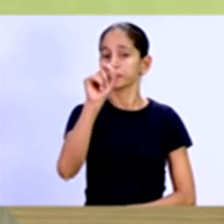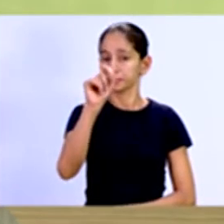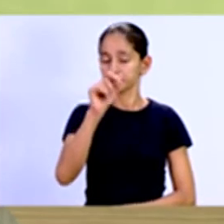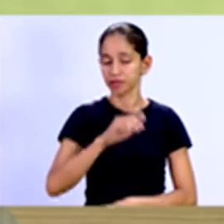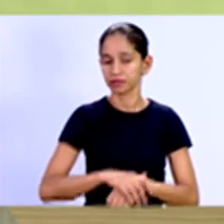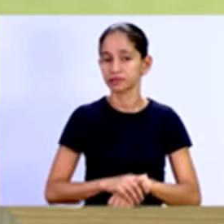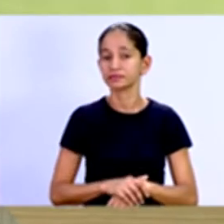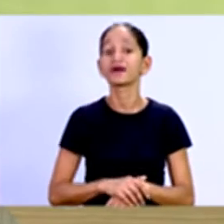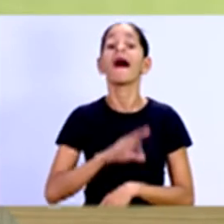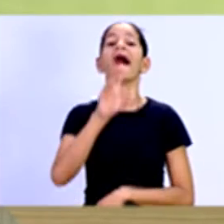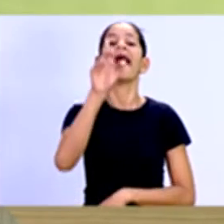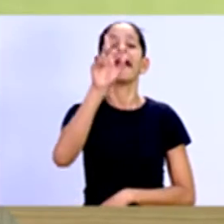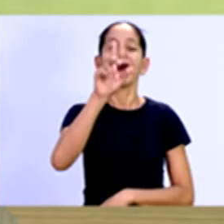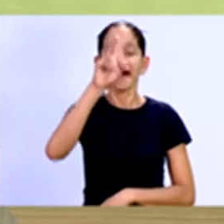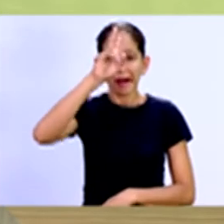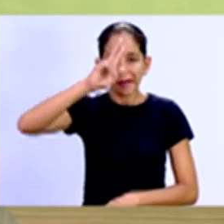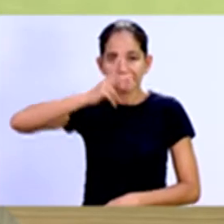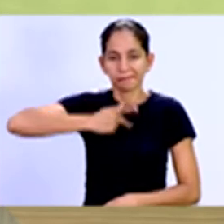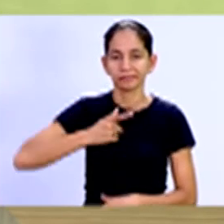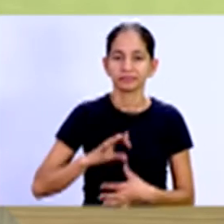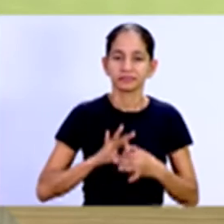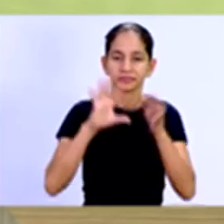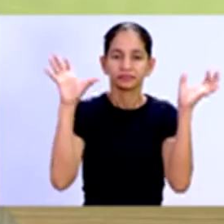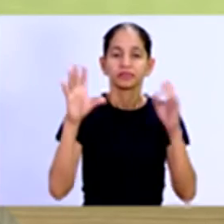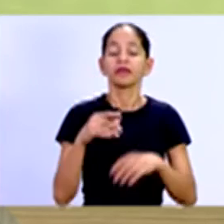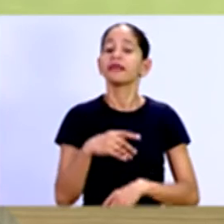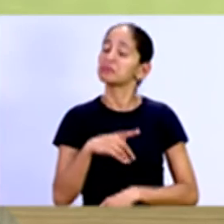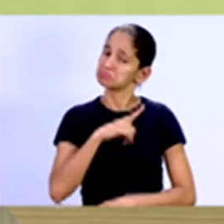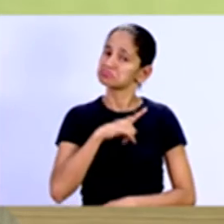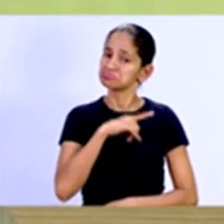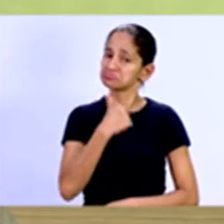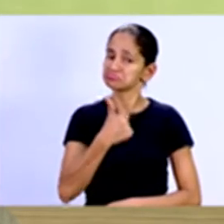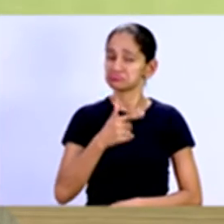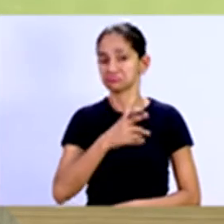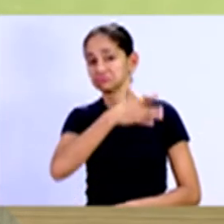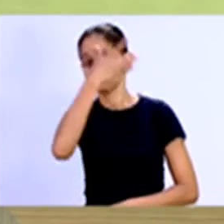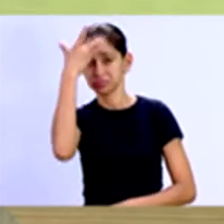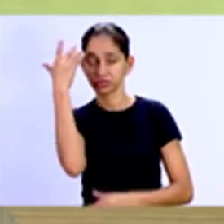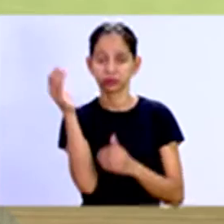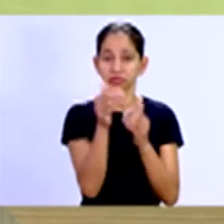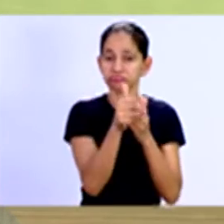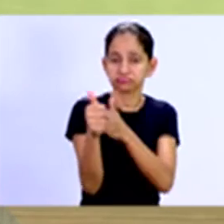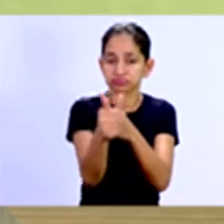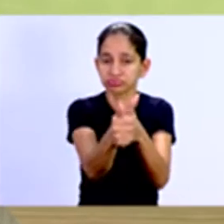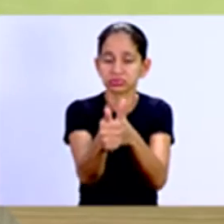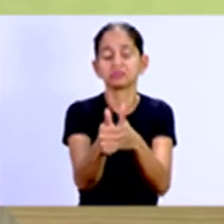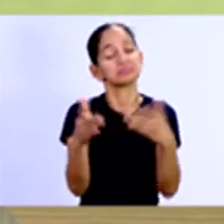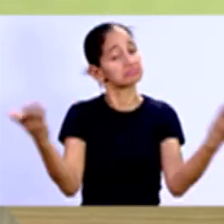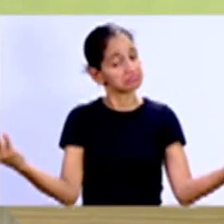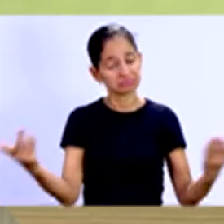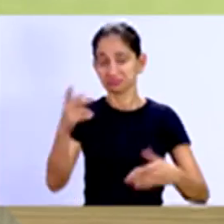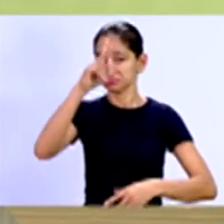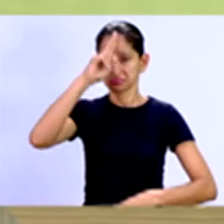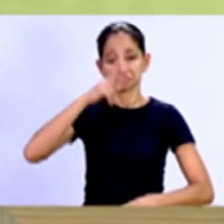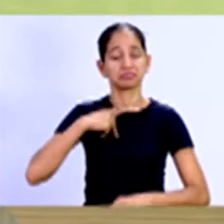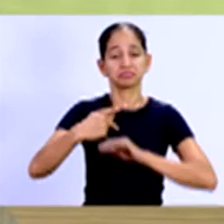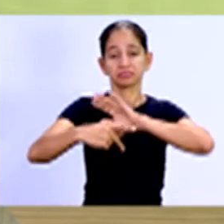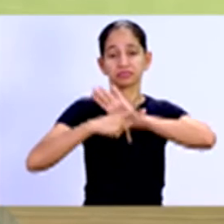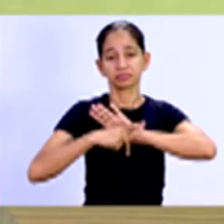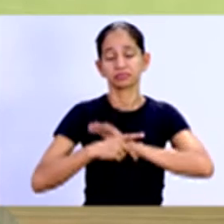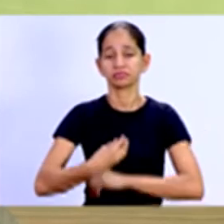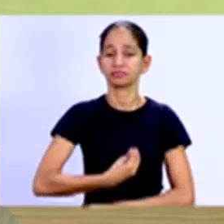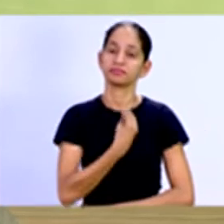de autonomia, né? Que o sujeito ele é guiado pelas suas próprias ações. Ou